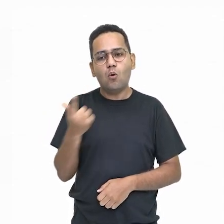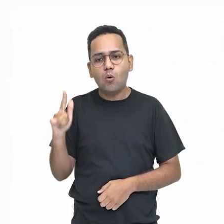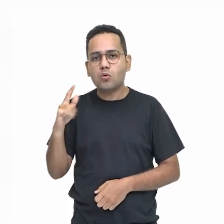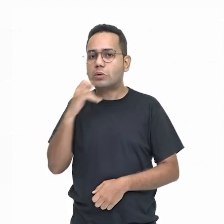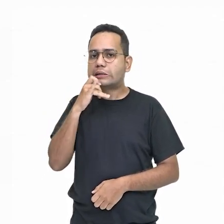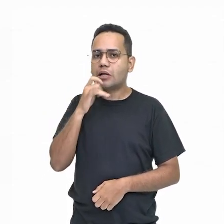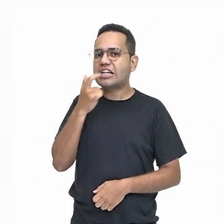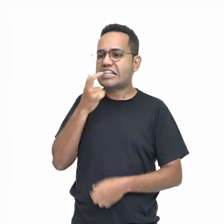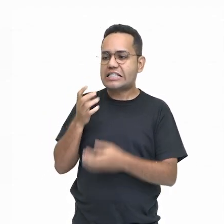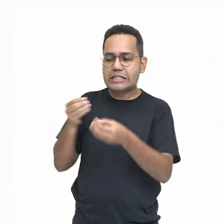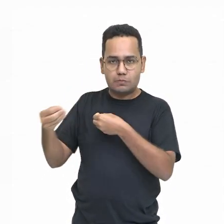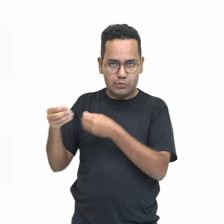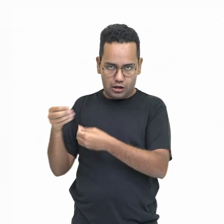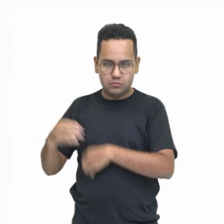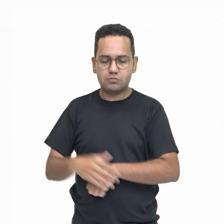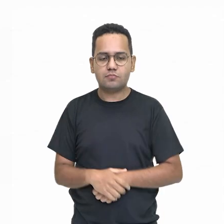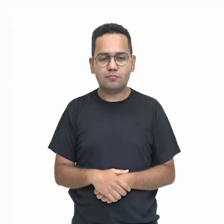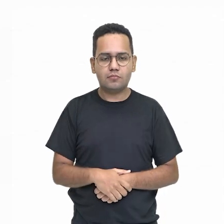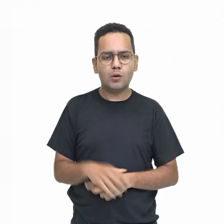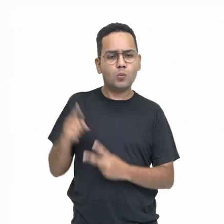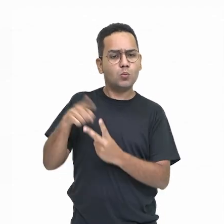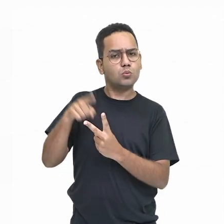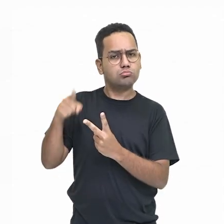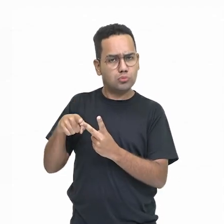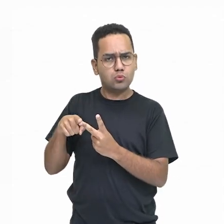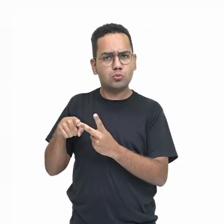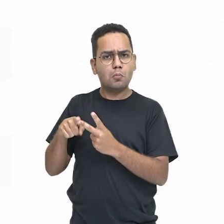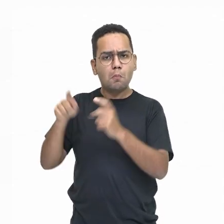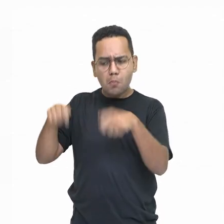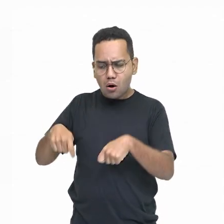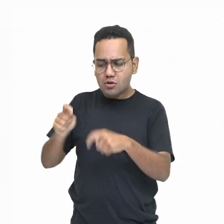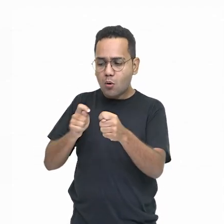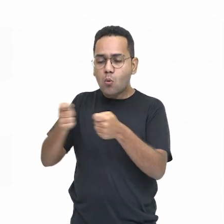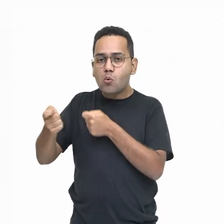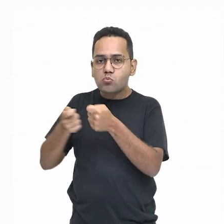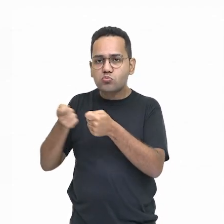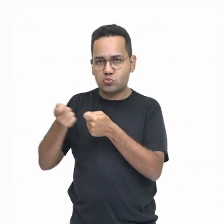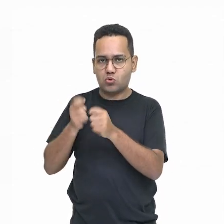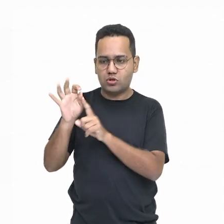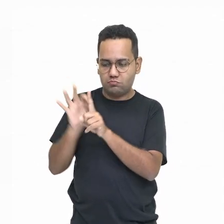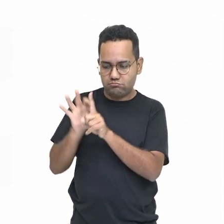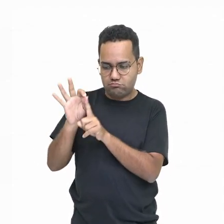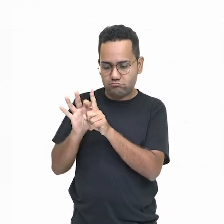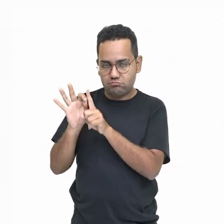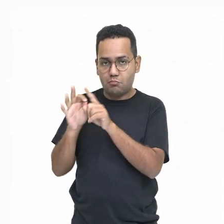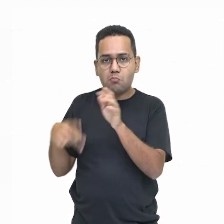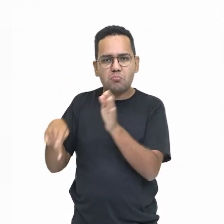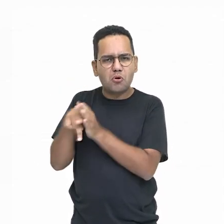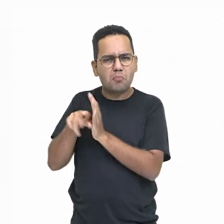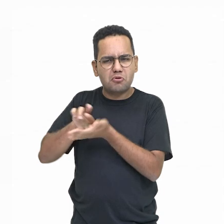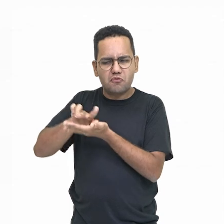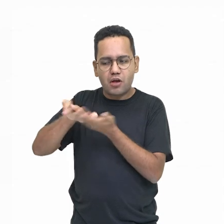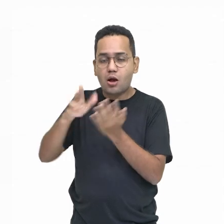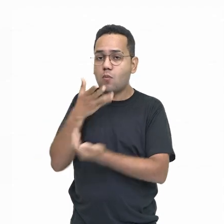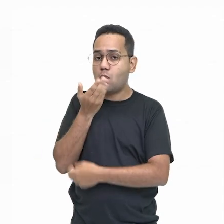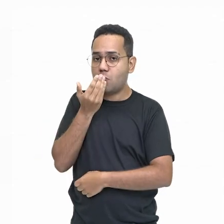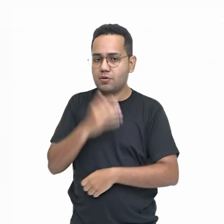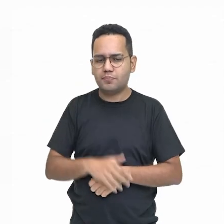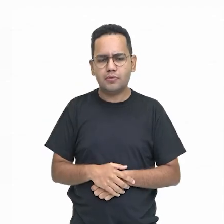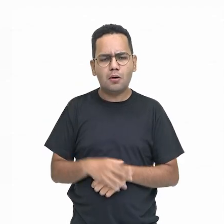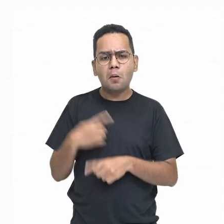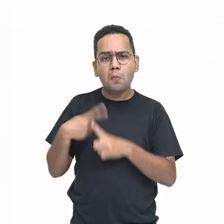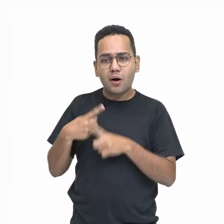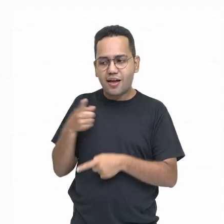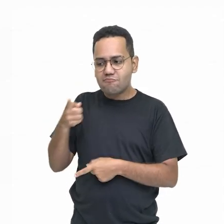plásticos são utilizados para conservar a temperatura dos alimentos. Como são